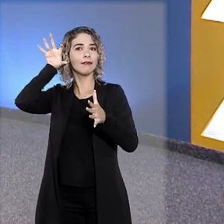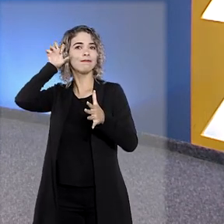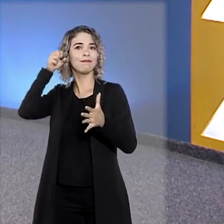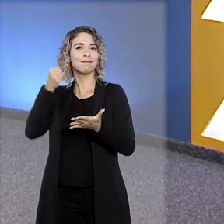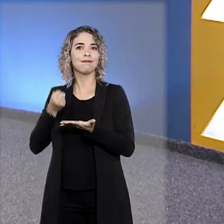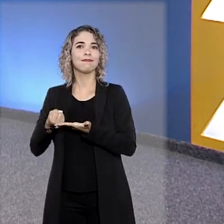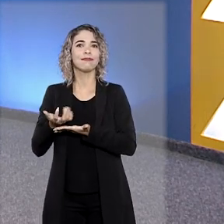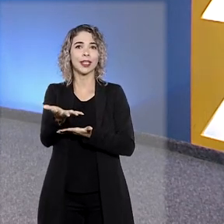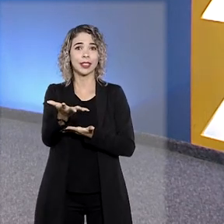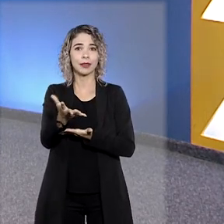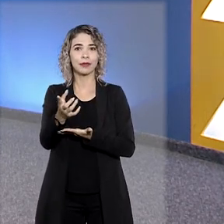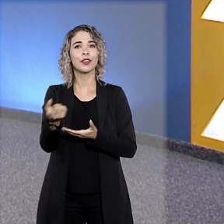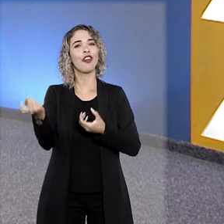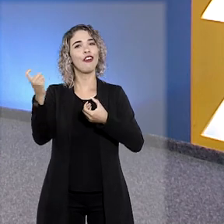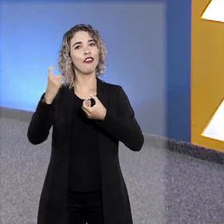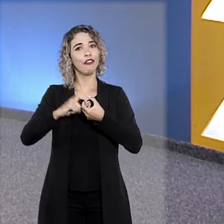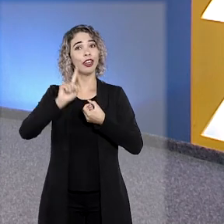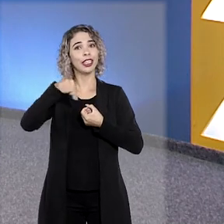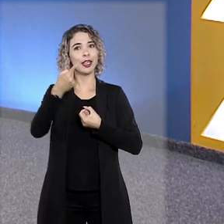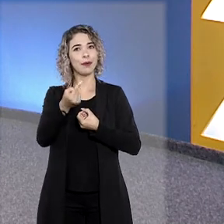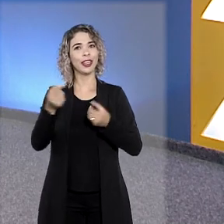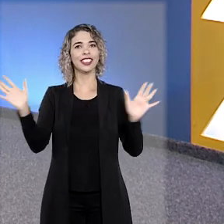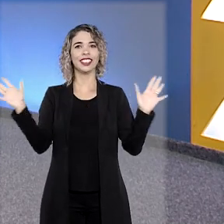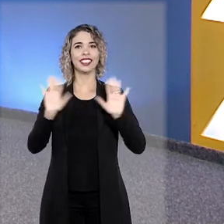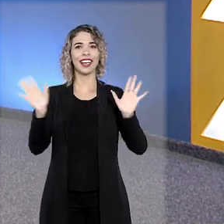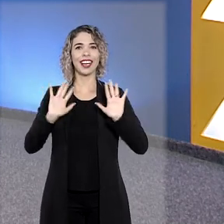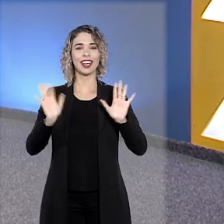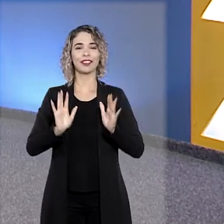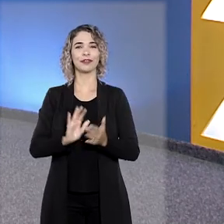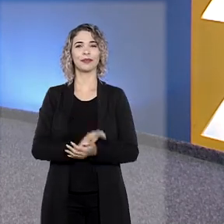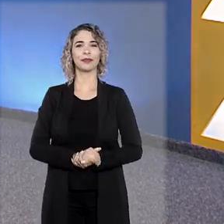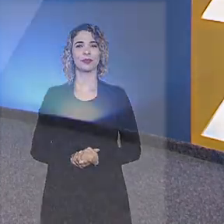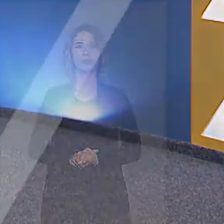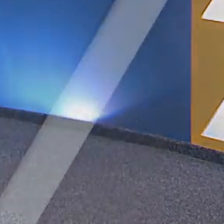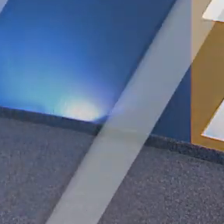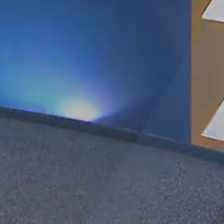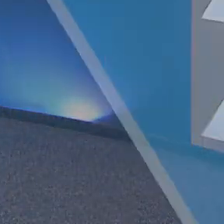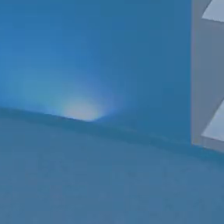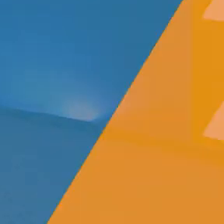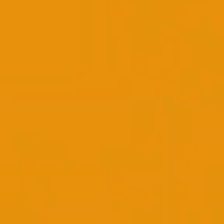plataformas de podcast. A gente volta semana que vem. Tchau, tchau!